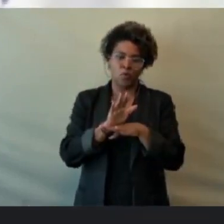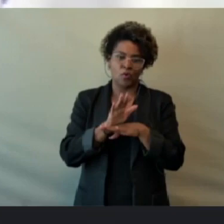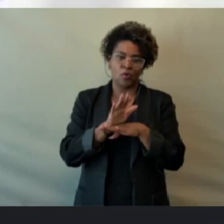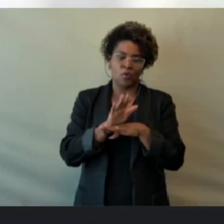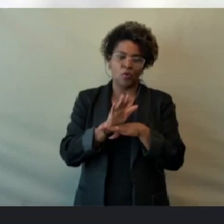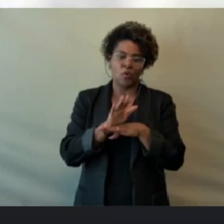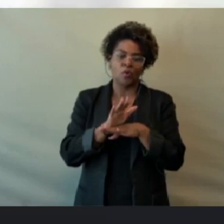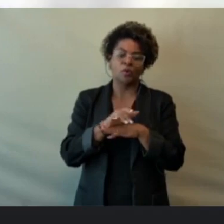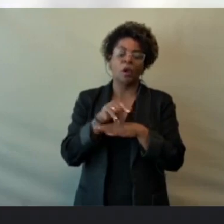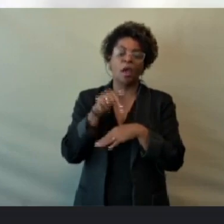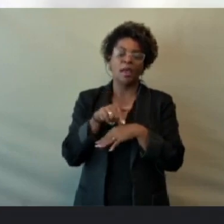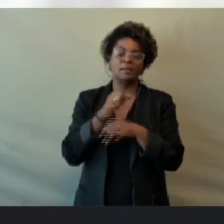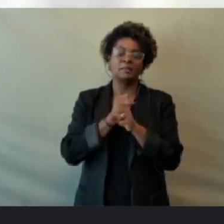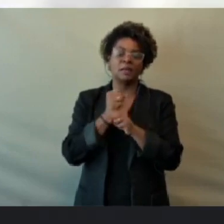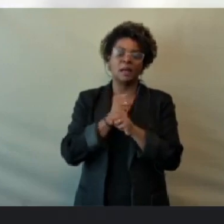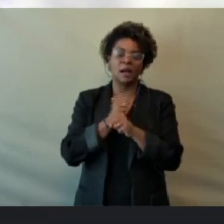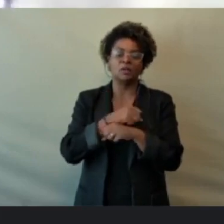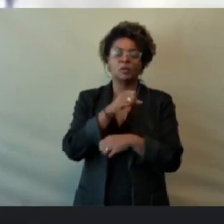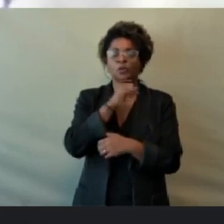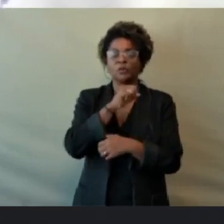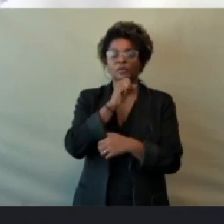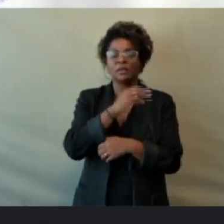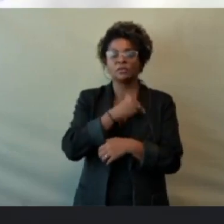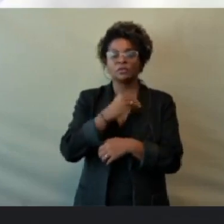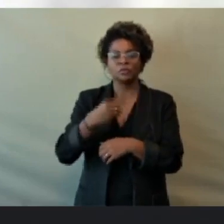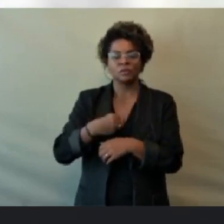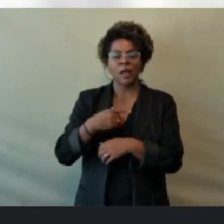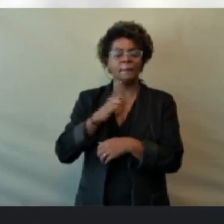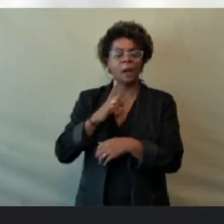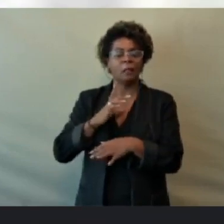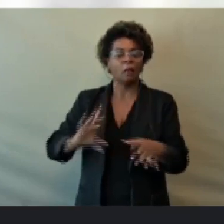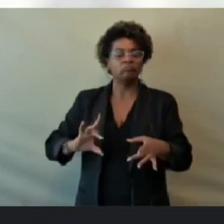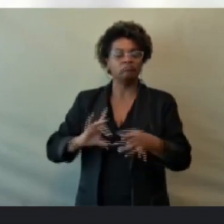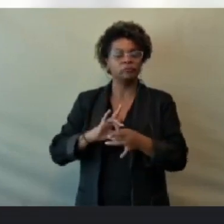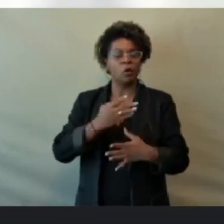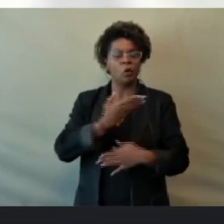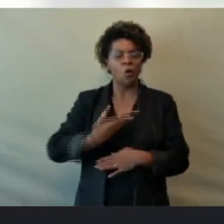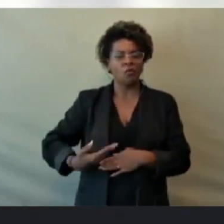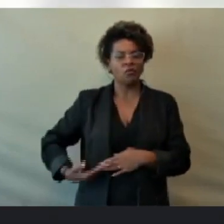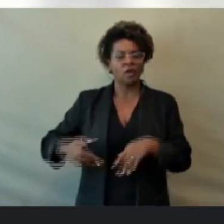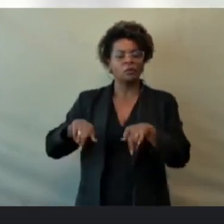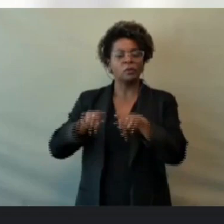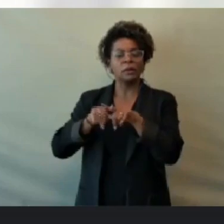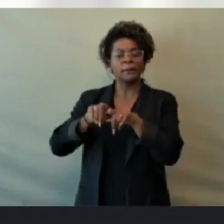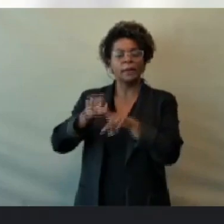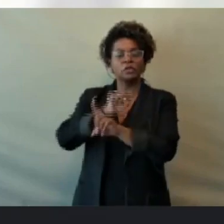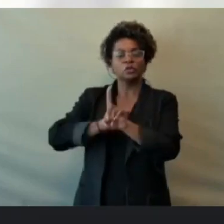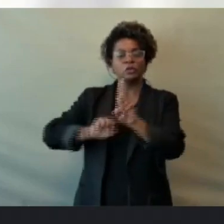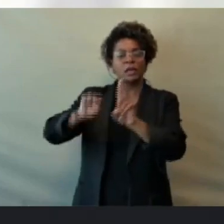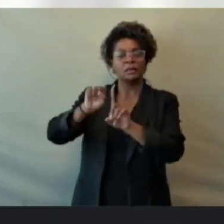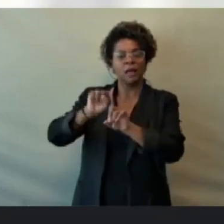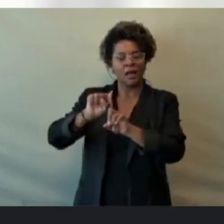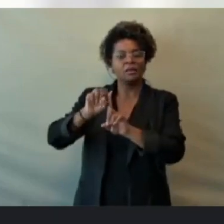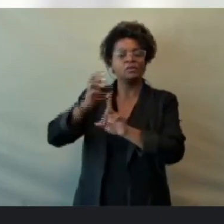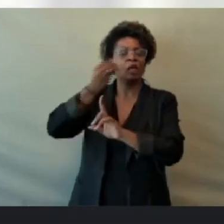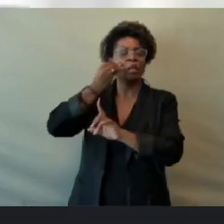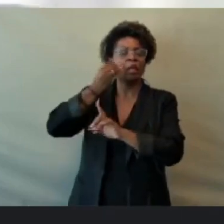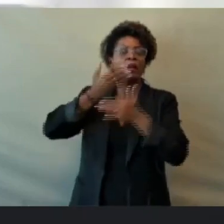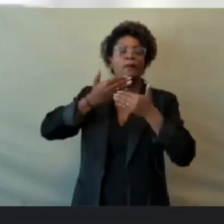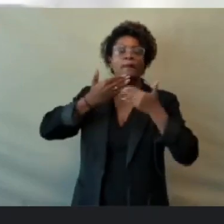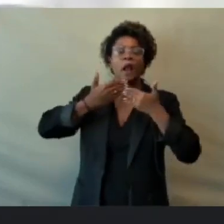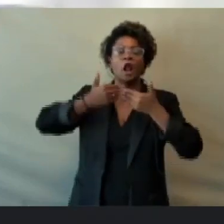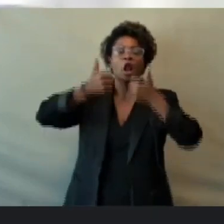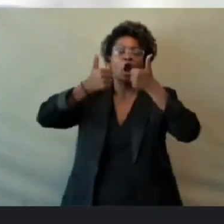sinergia entre governo e sociedade na busca por melhor qualidade de vida e de cuidado para as pessoas mais linhas